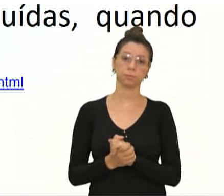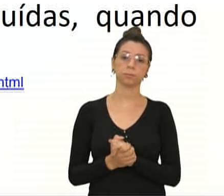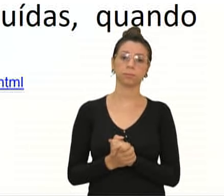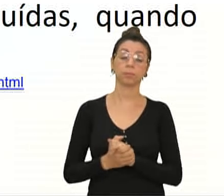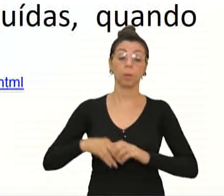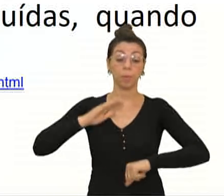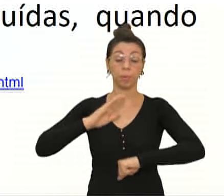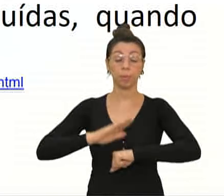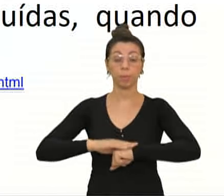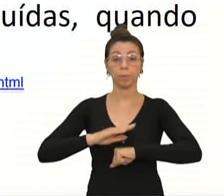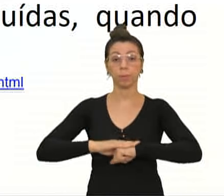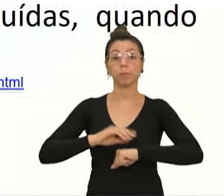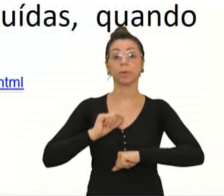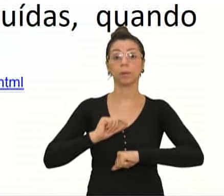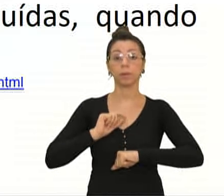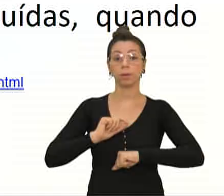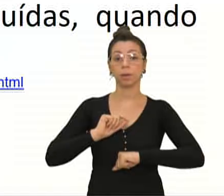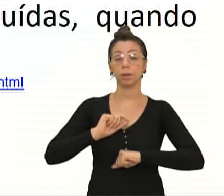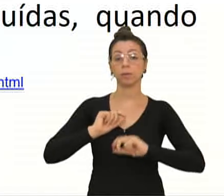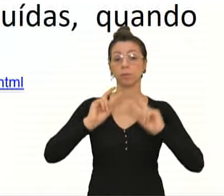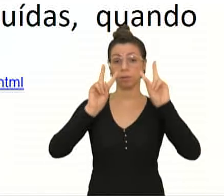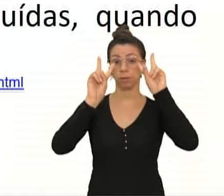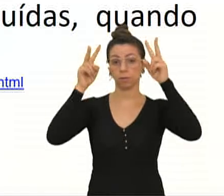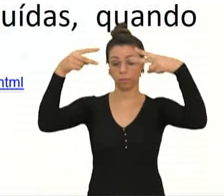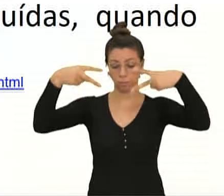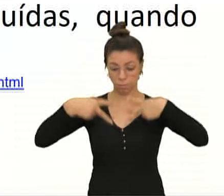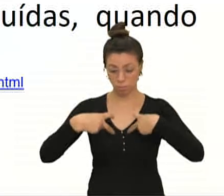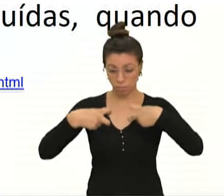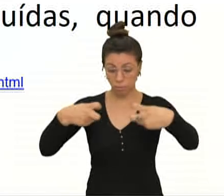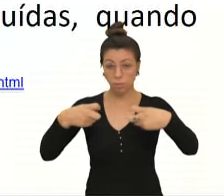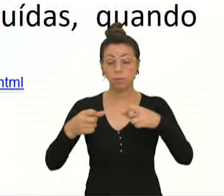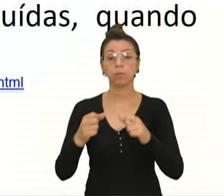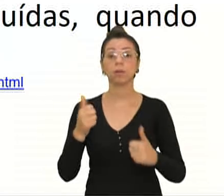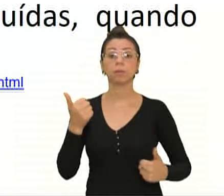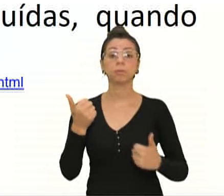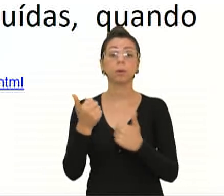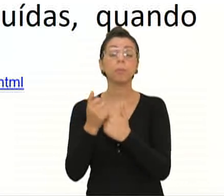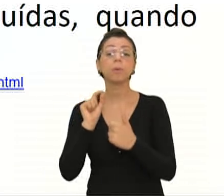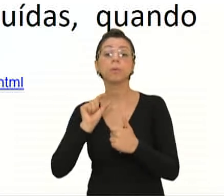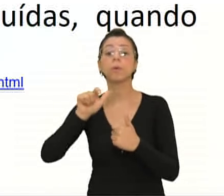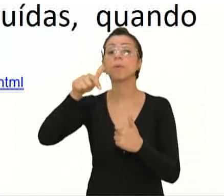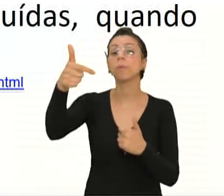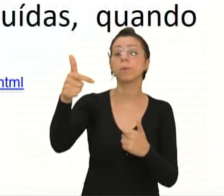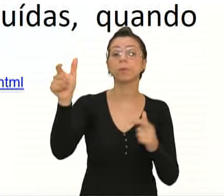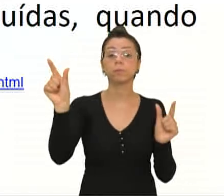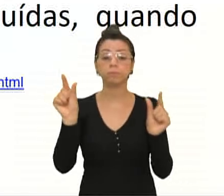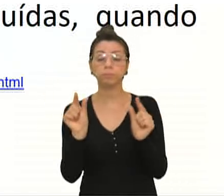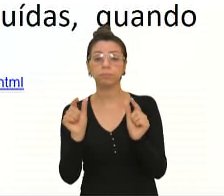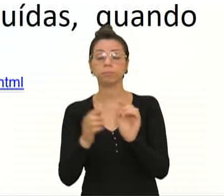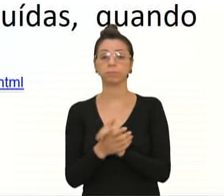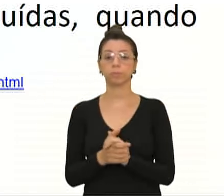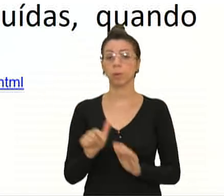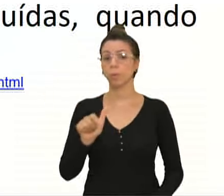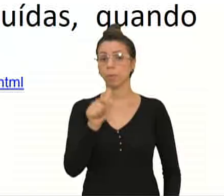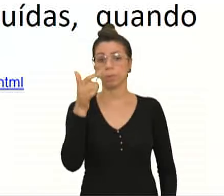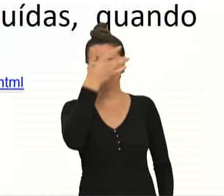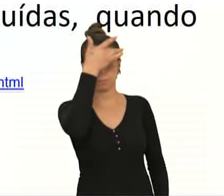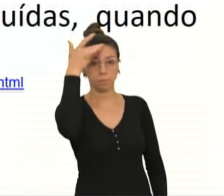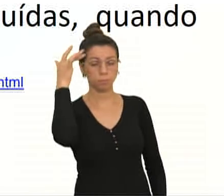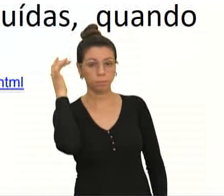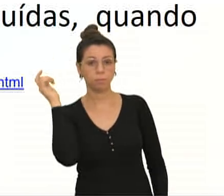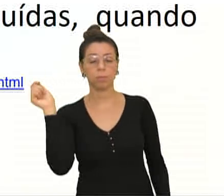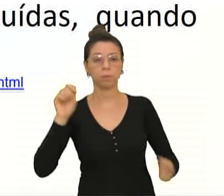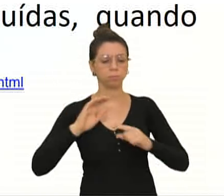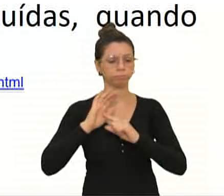do conhecimento de quem ele ou ela pertence a algo maior que é diminuído, quando outras pessoas